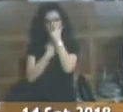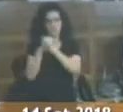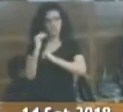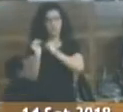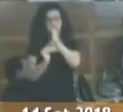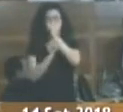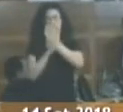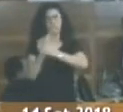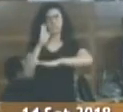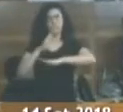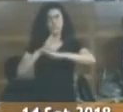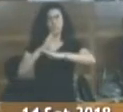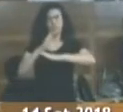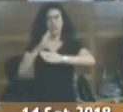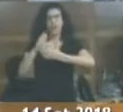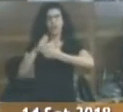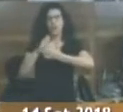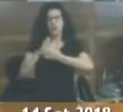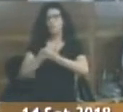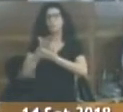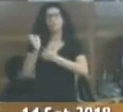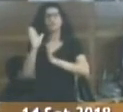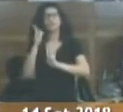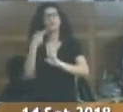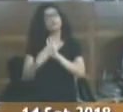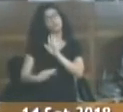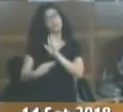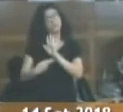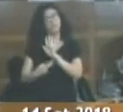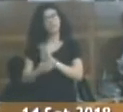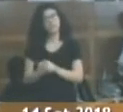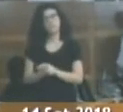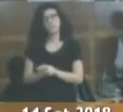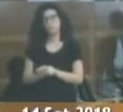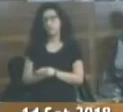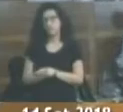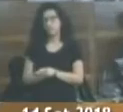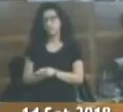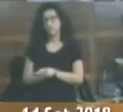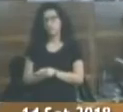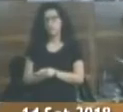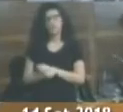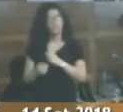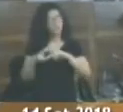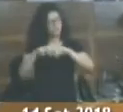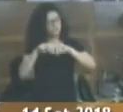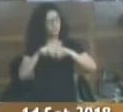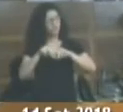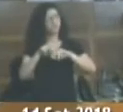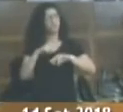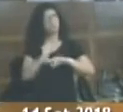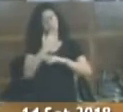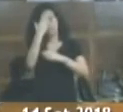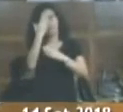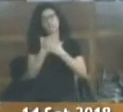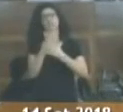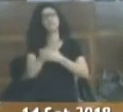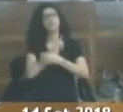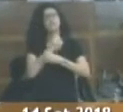desenvolver alguns projetos muito interessantes com as universidades. Então, graças a isso, a gente acredita que